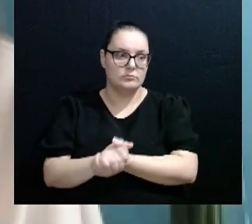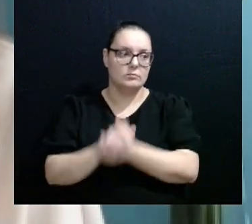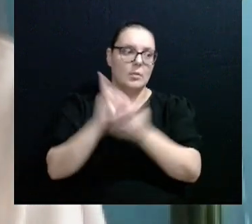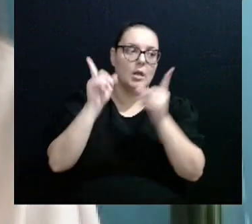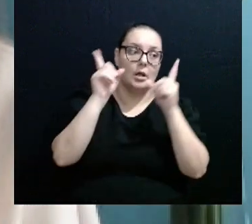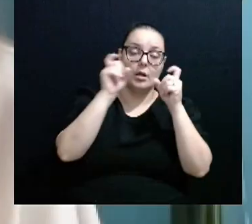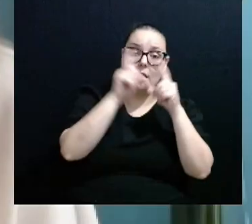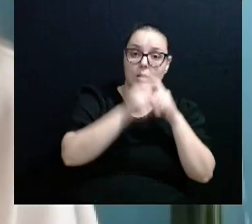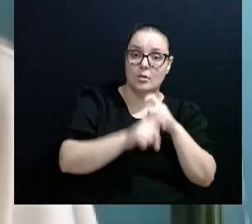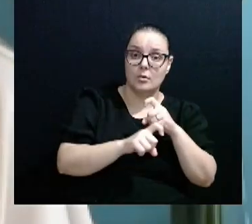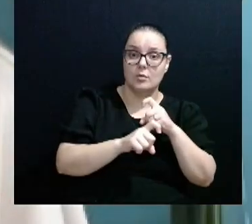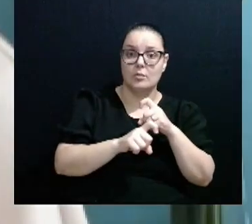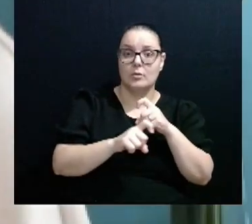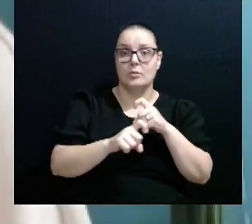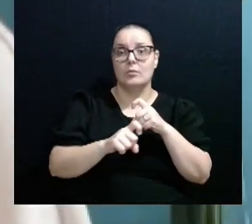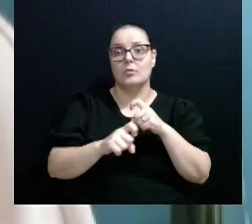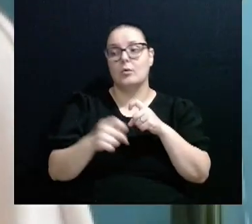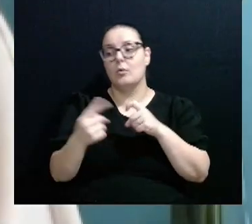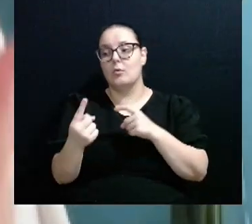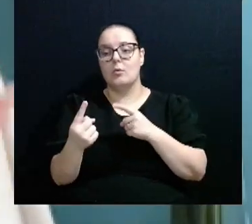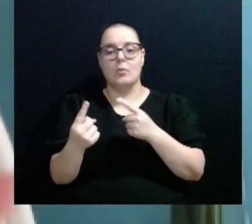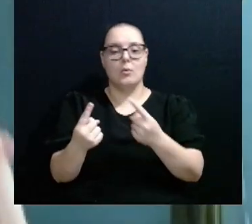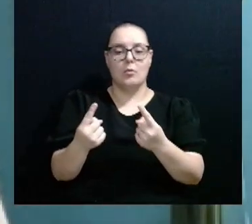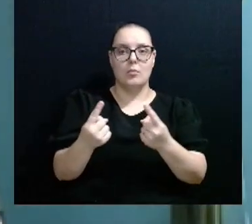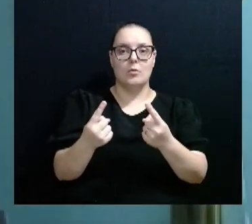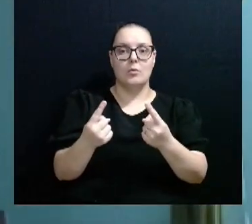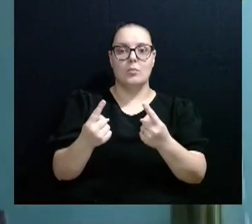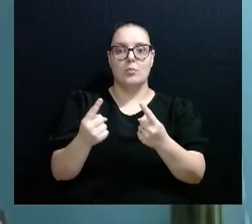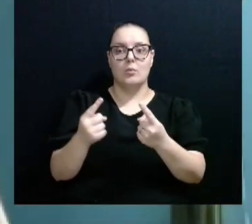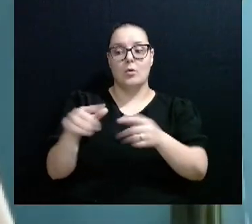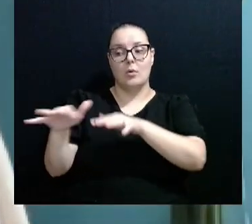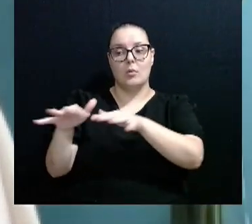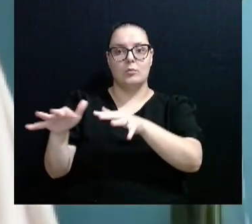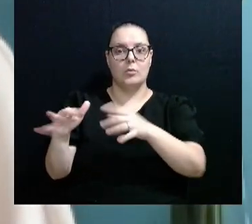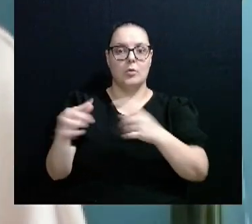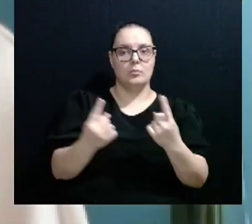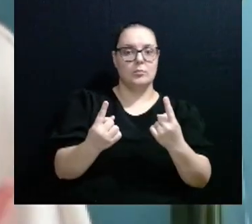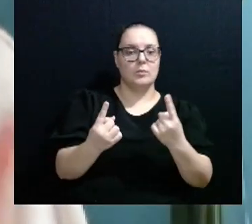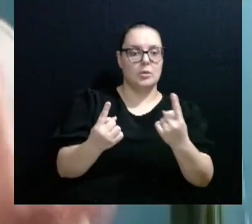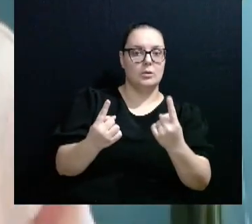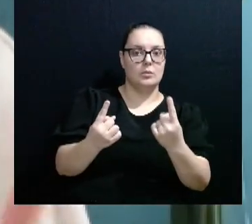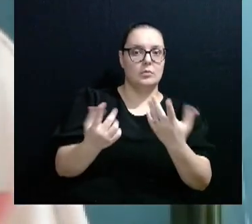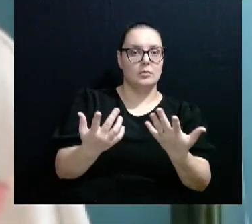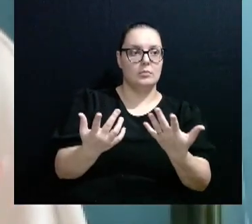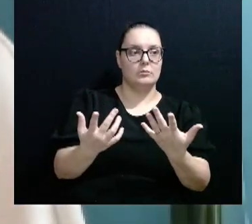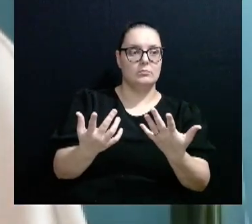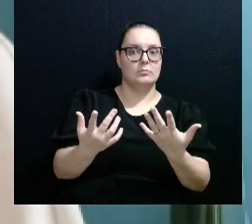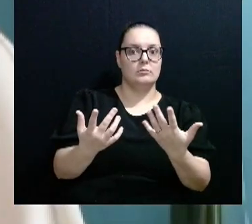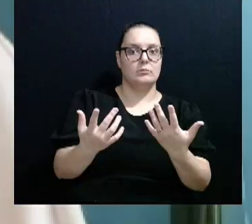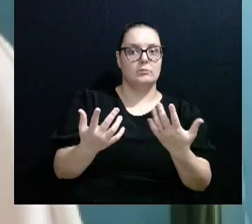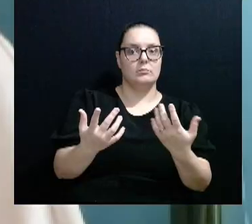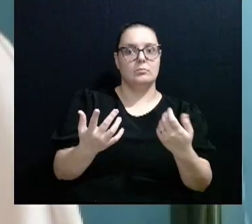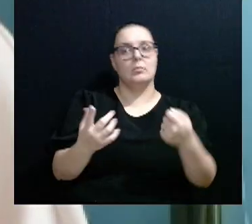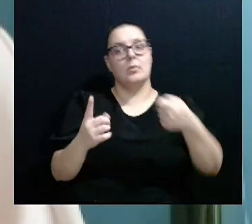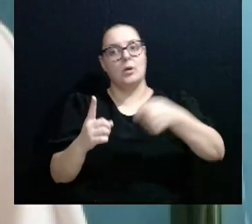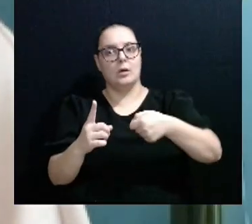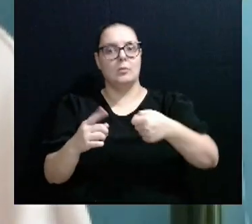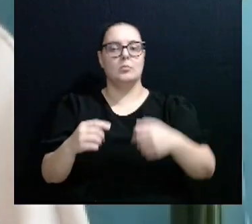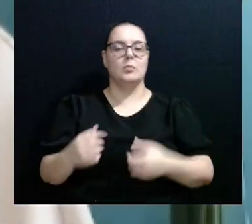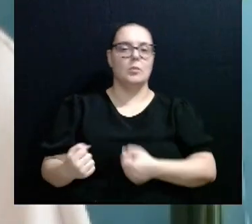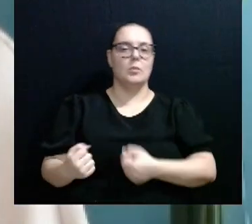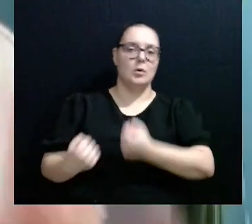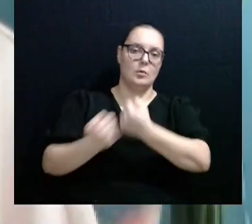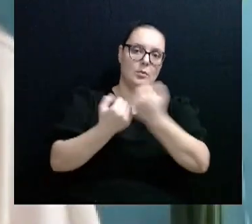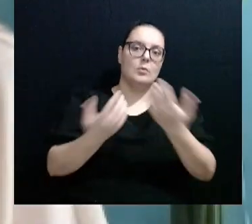dos parceiros faça um movimento sem que o outro esteja bancando aquele apoio, né? Aquele